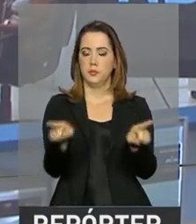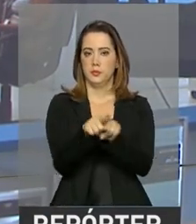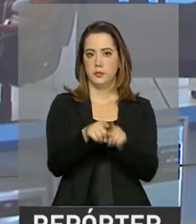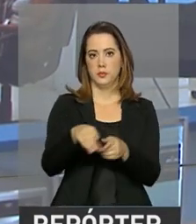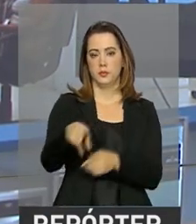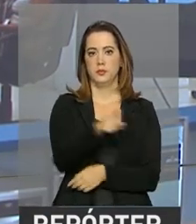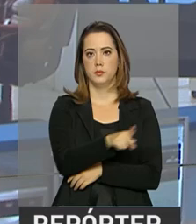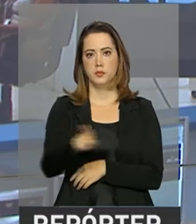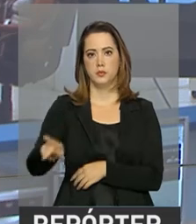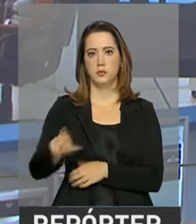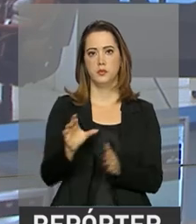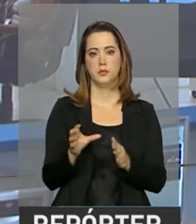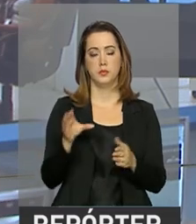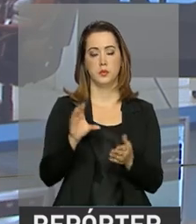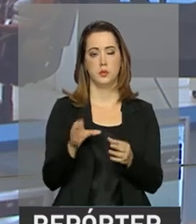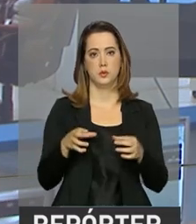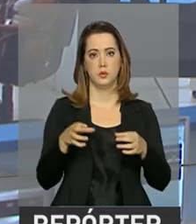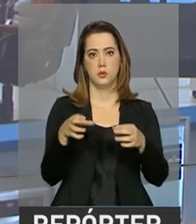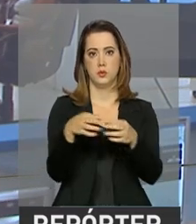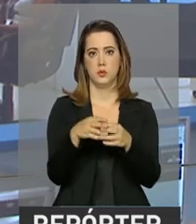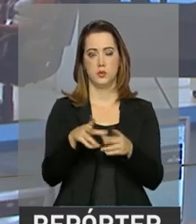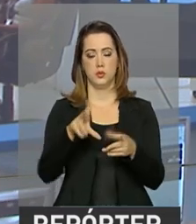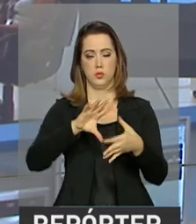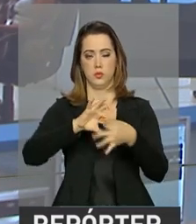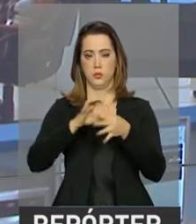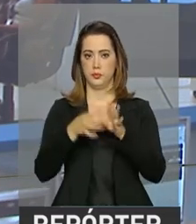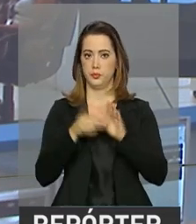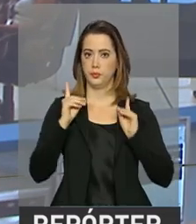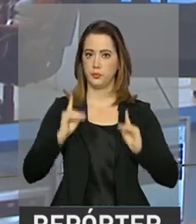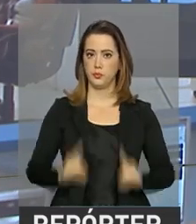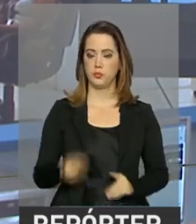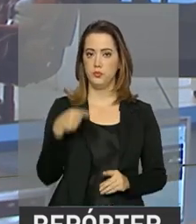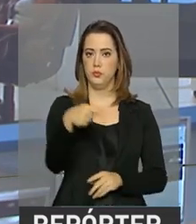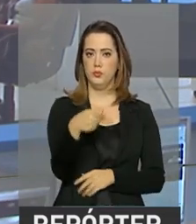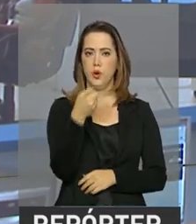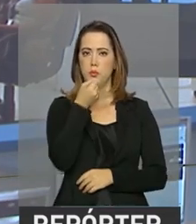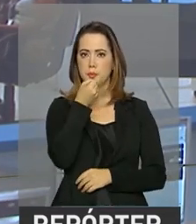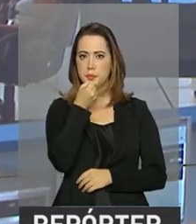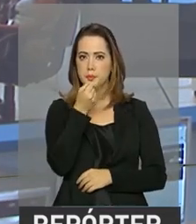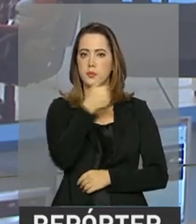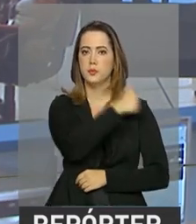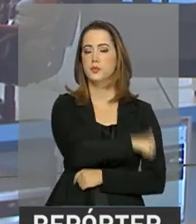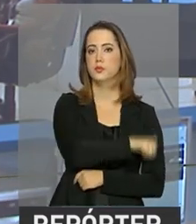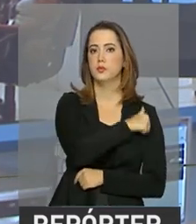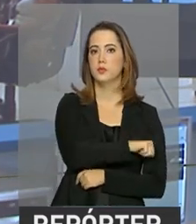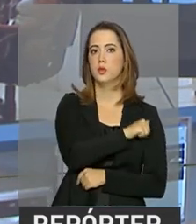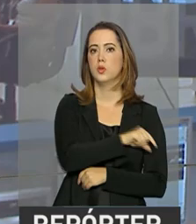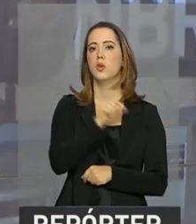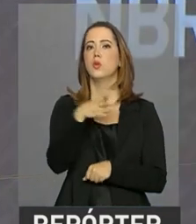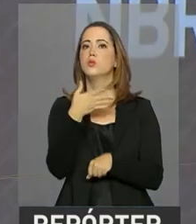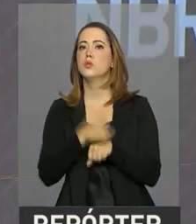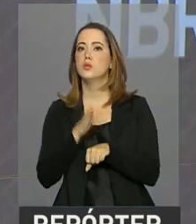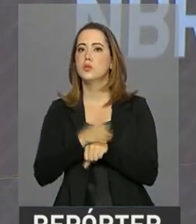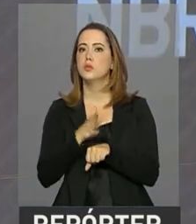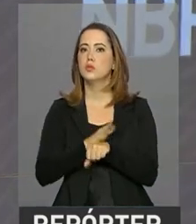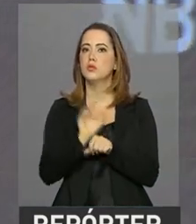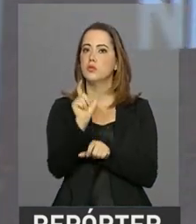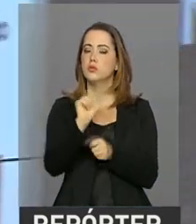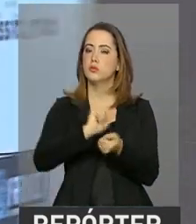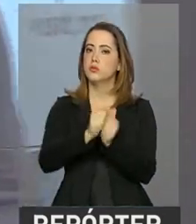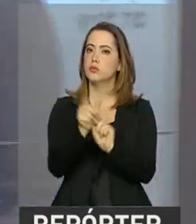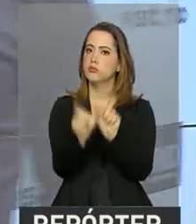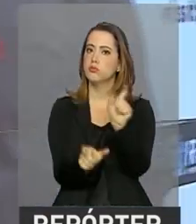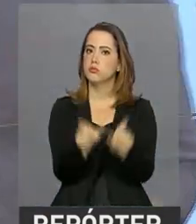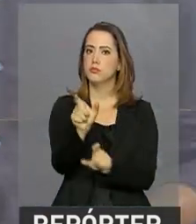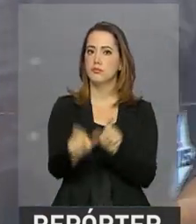comitê paralímpico brasileiro vão falar daqui a pouco no Rio de Janeiro sobre a formação de atletas de alto rendimento vamos